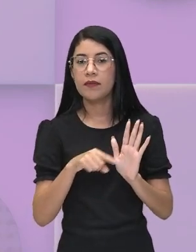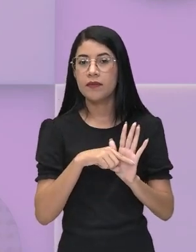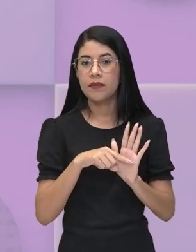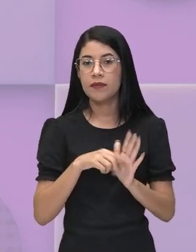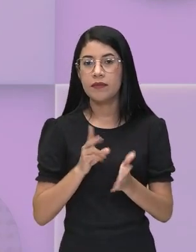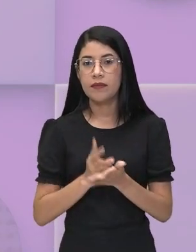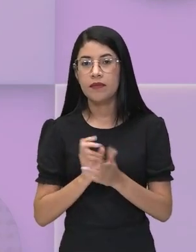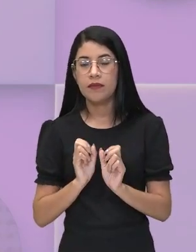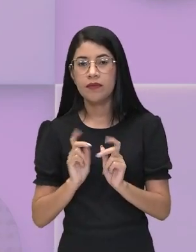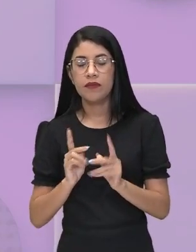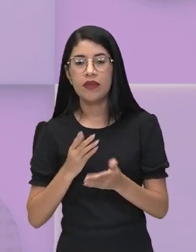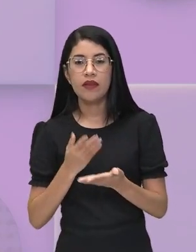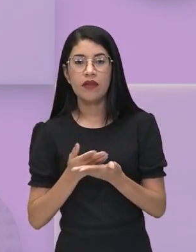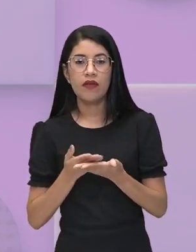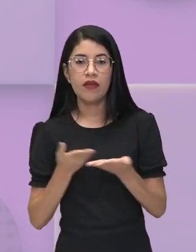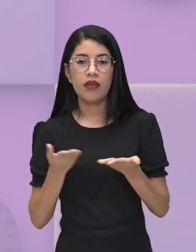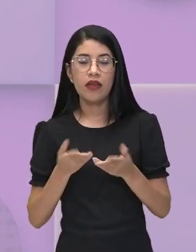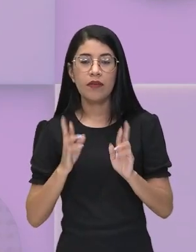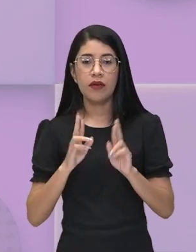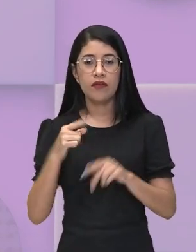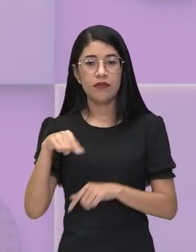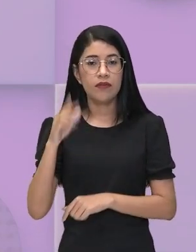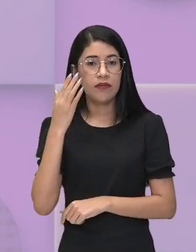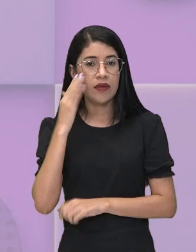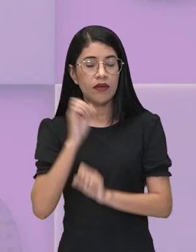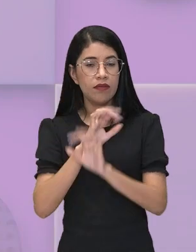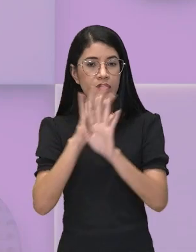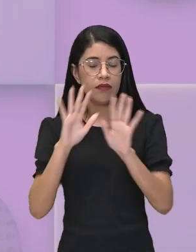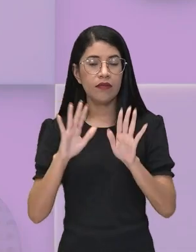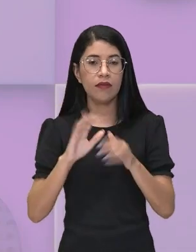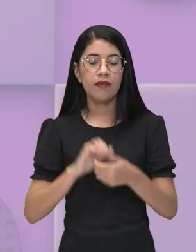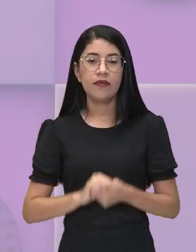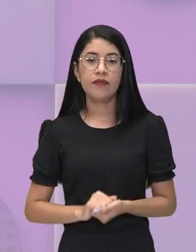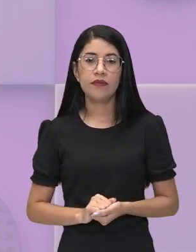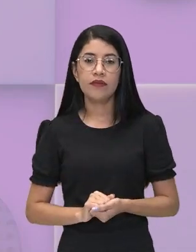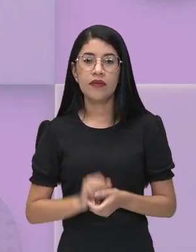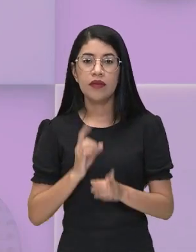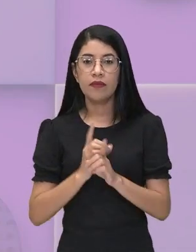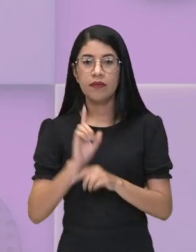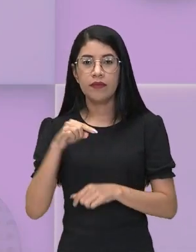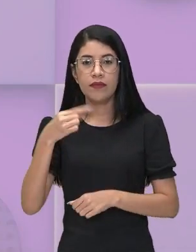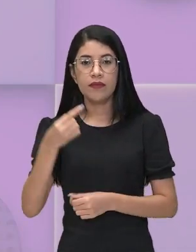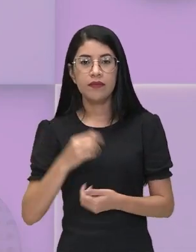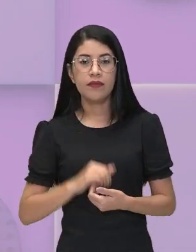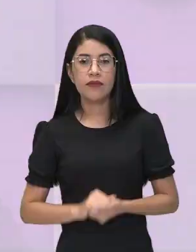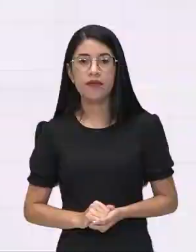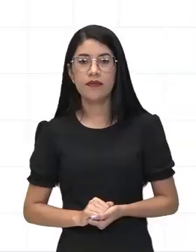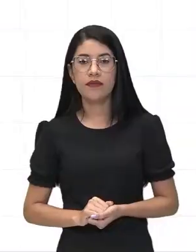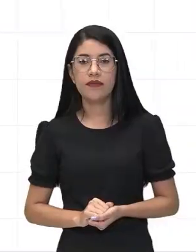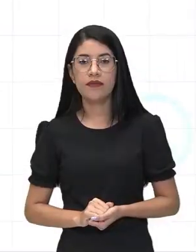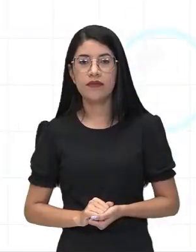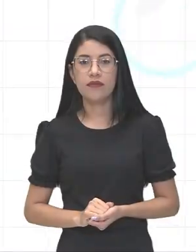subtração. Essa foi a nossa aula, espero que tenha sido muito esclarecedora para você e até o nosso próximo encontro.